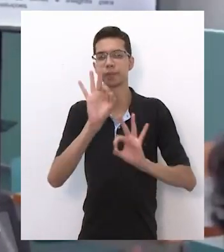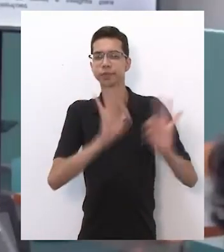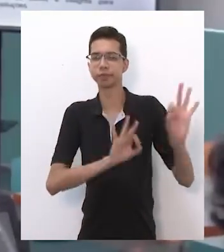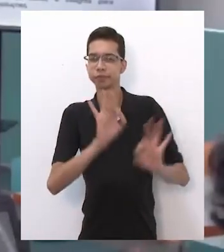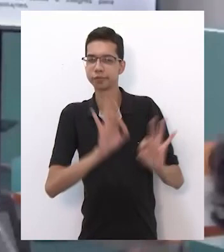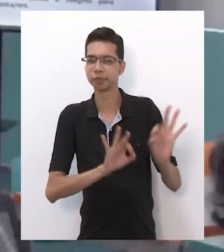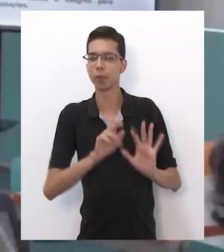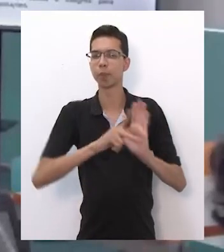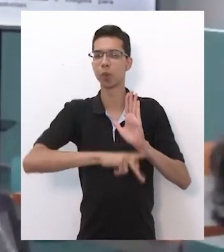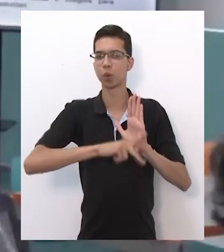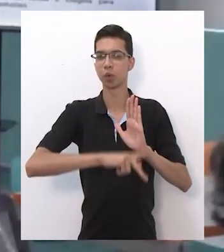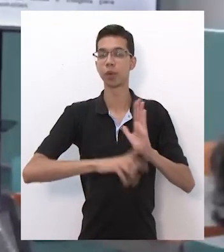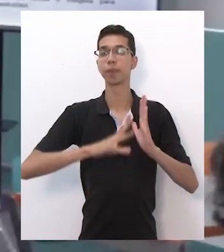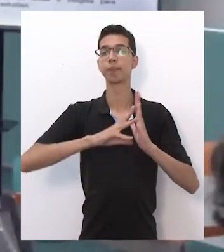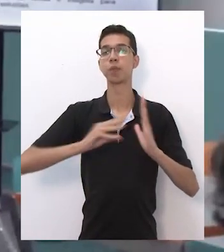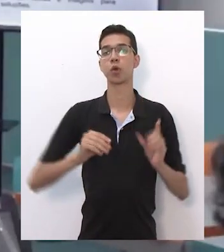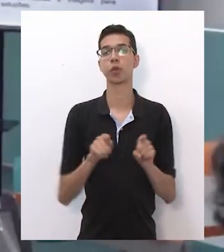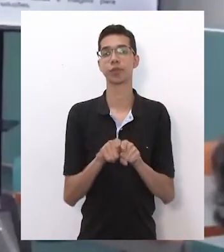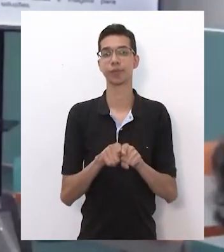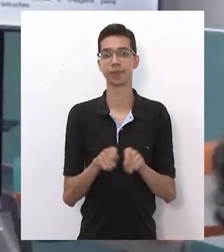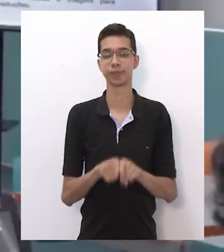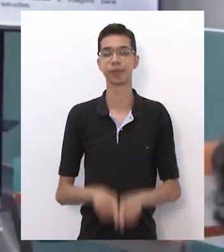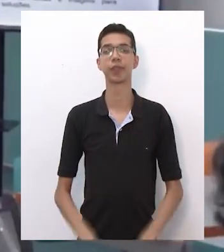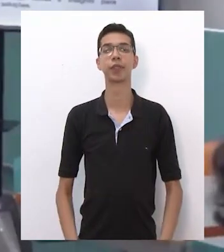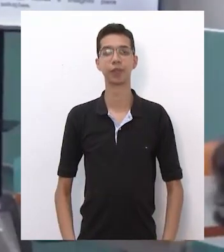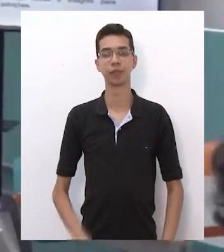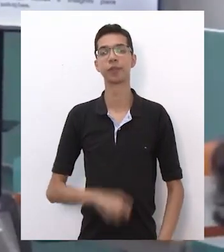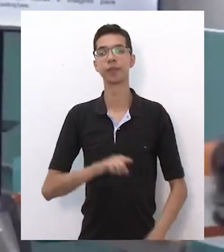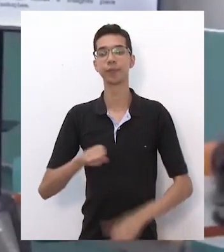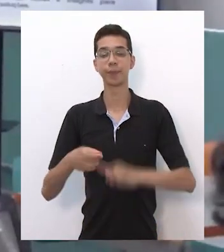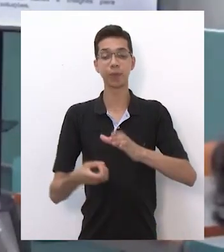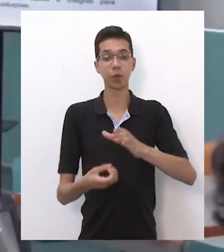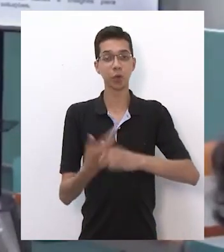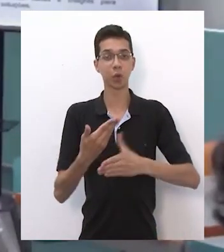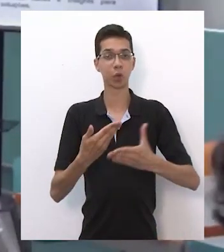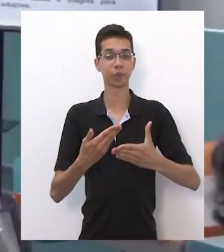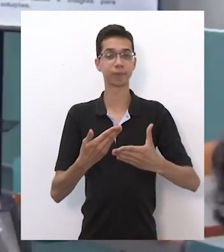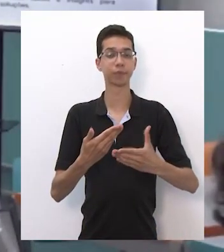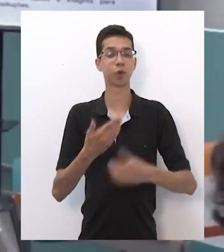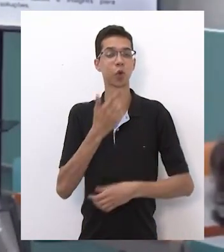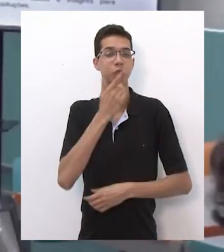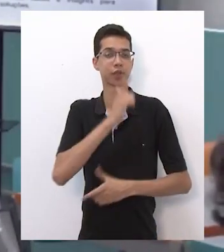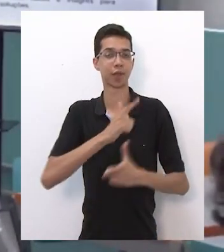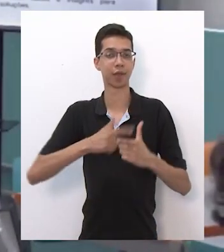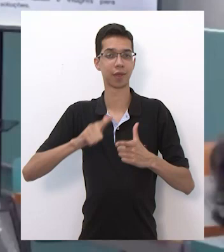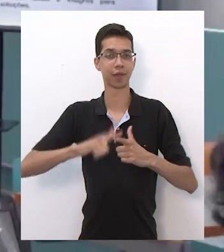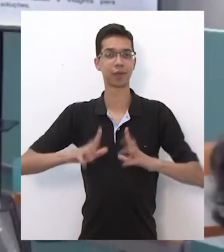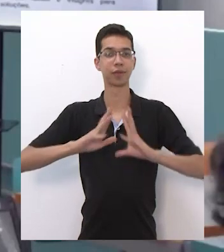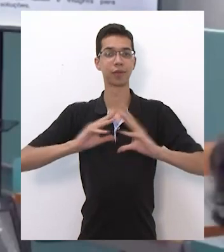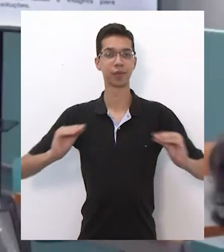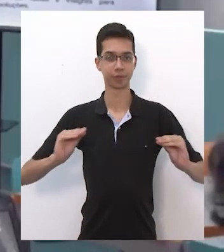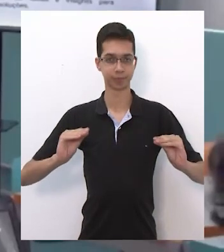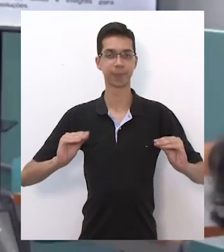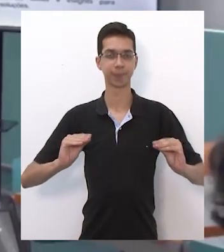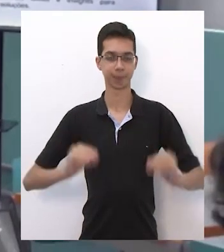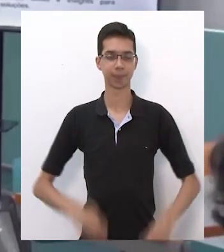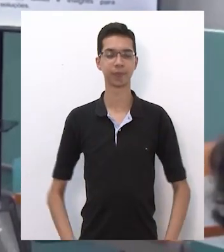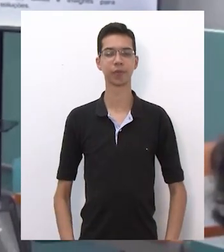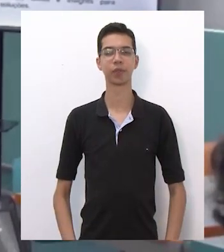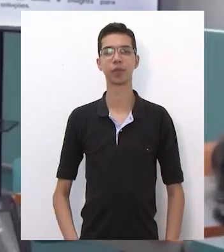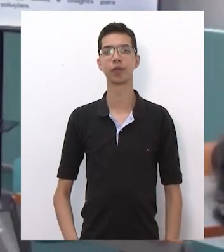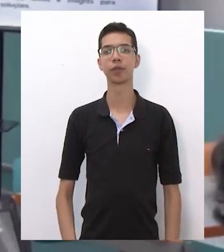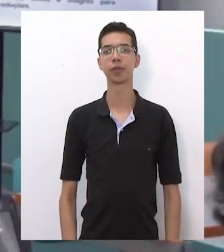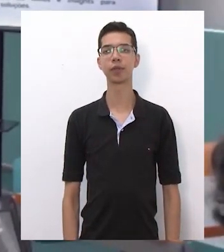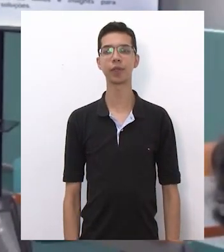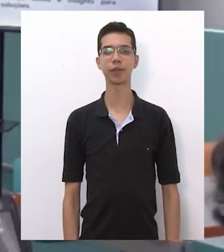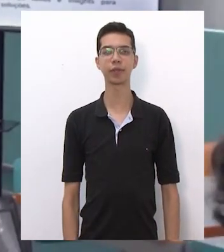os protótipos, a fazer a concepção, a construção da nossa solução para o nosso problema, para o problema que a gente definiu. Então,